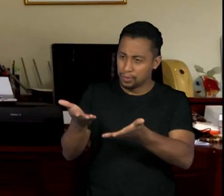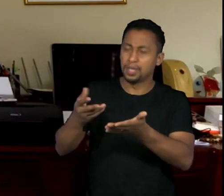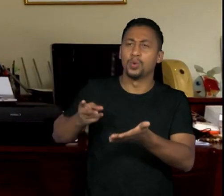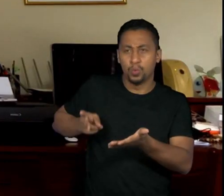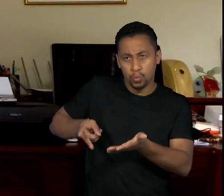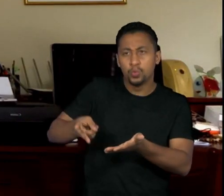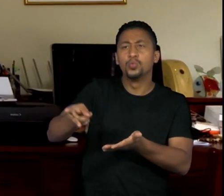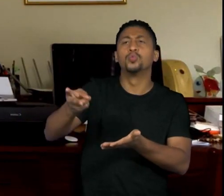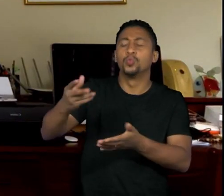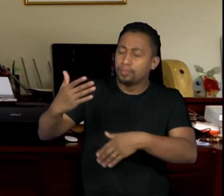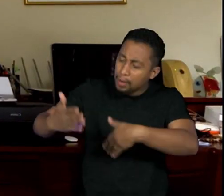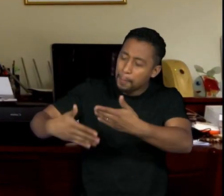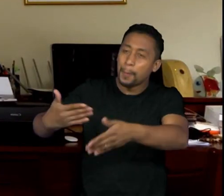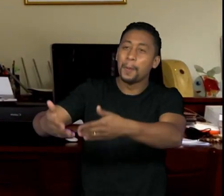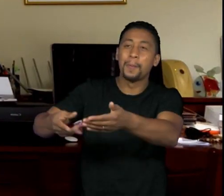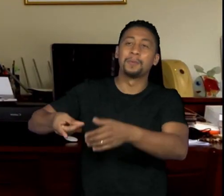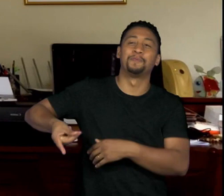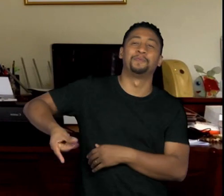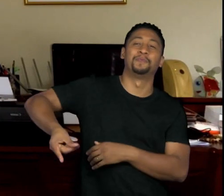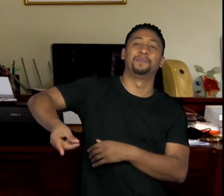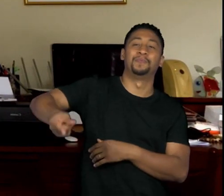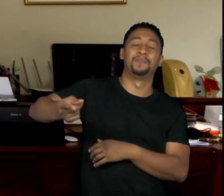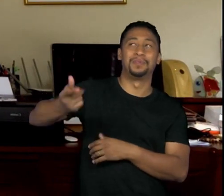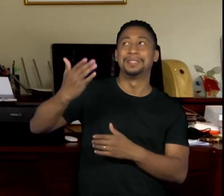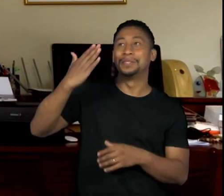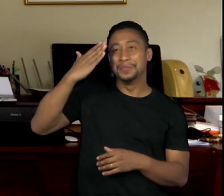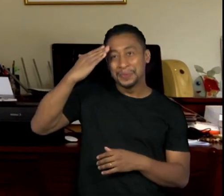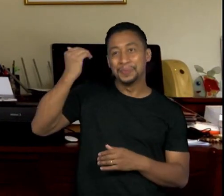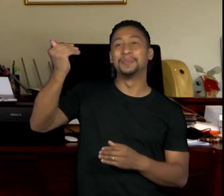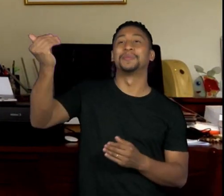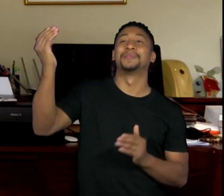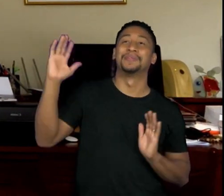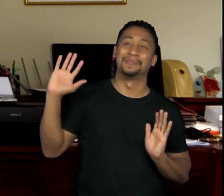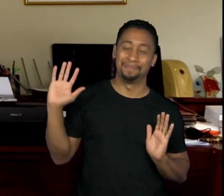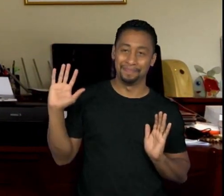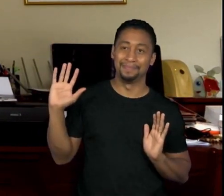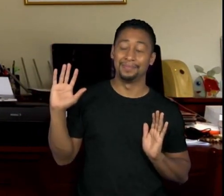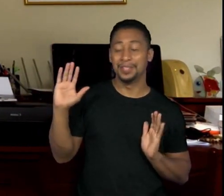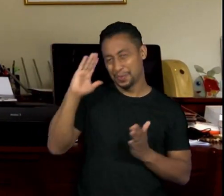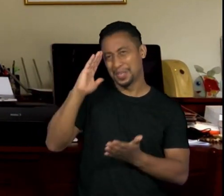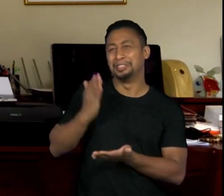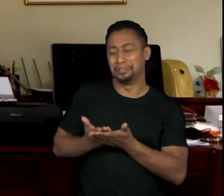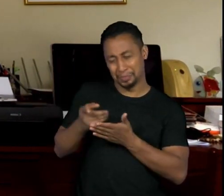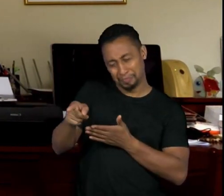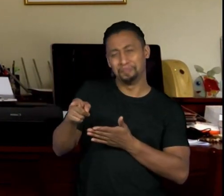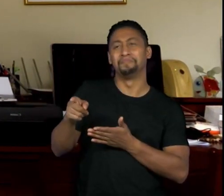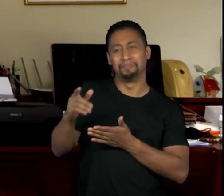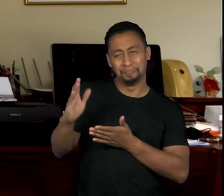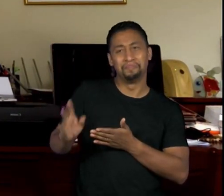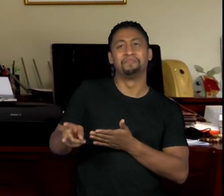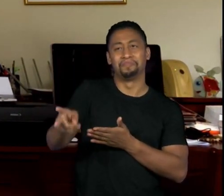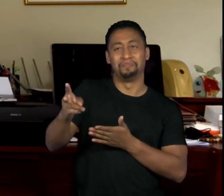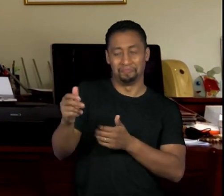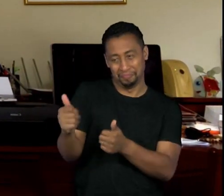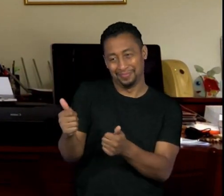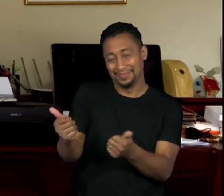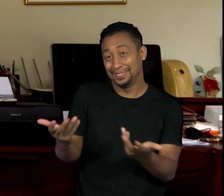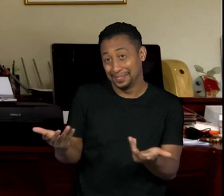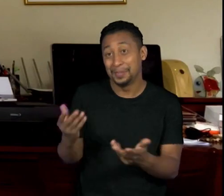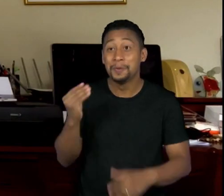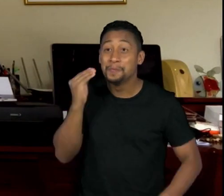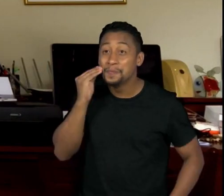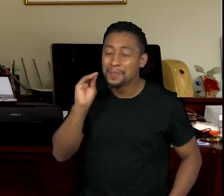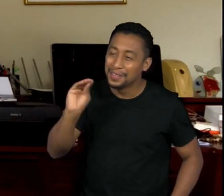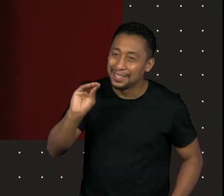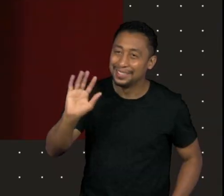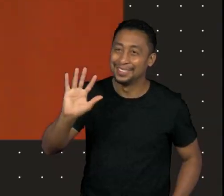longa, com muitos sucessos, que eu acho que você vai ter, tá bom? Um beijo, meu